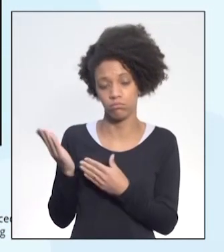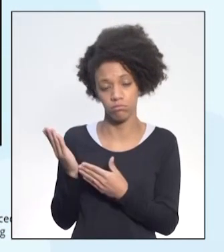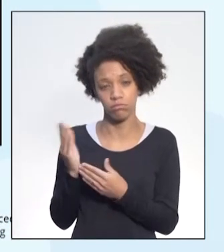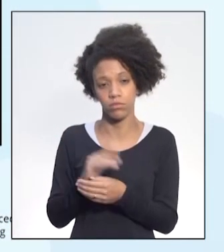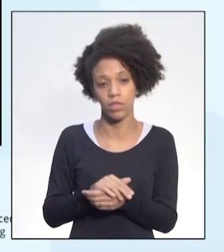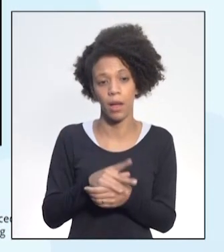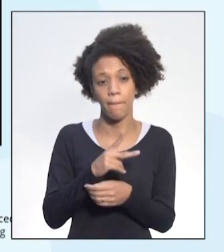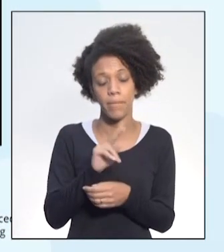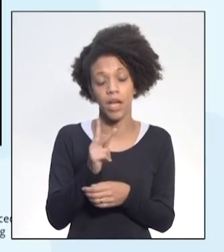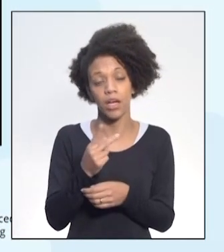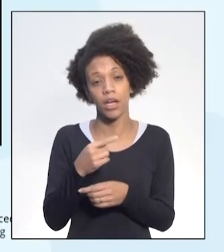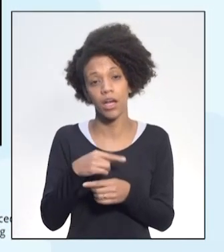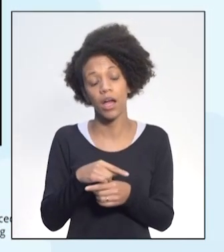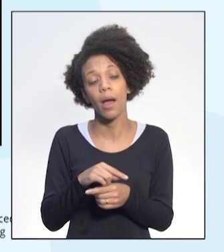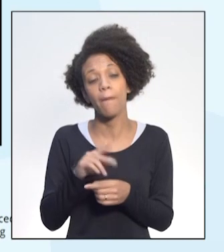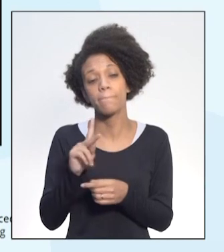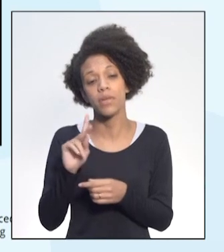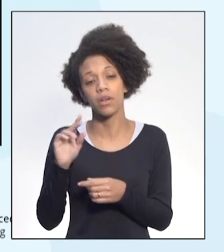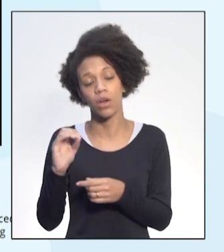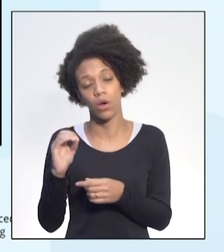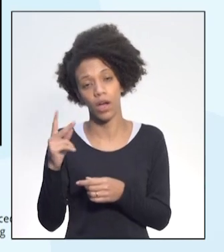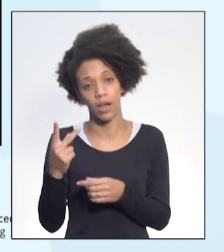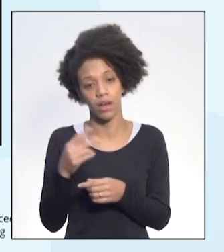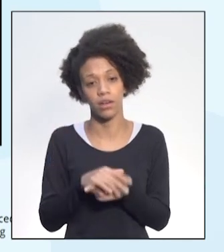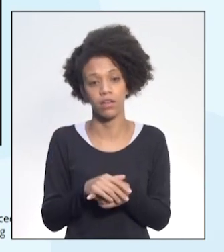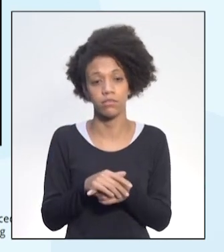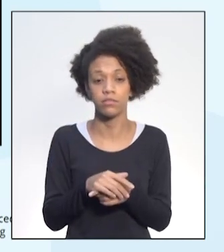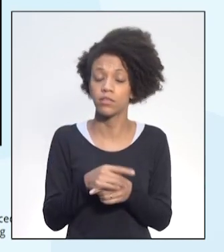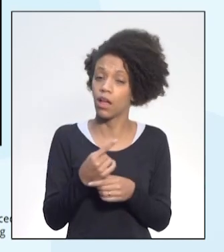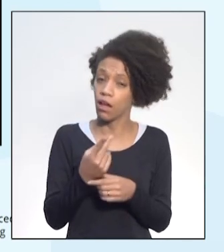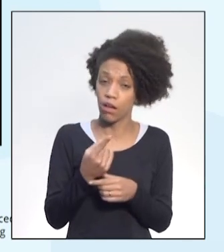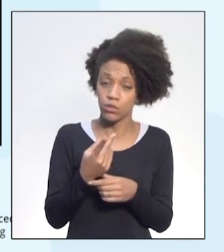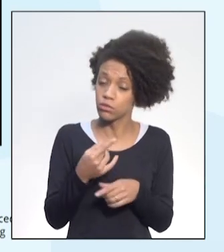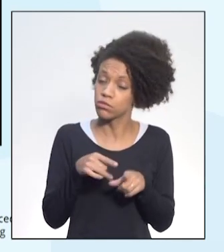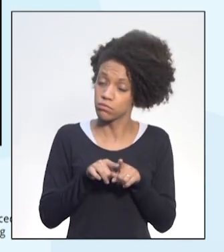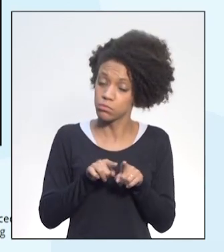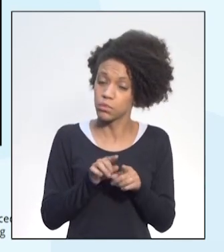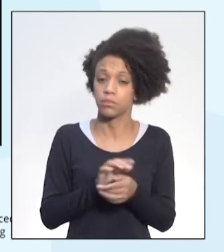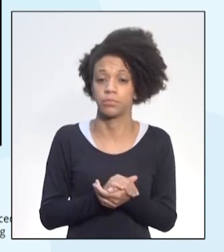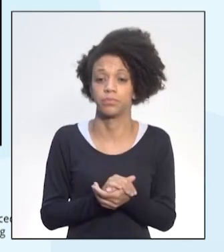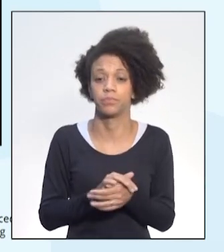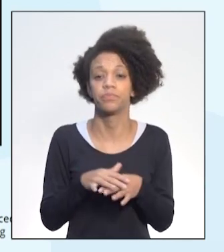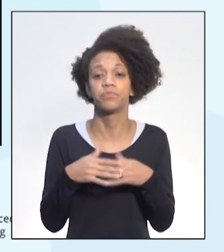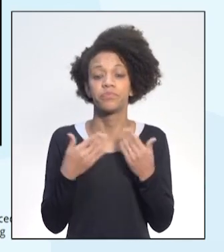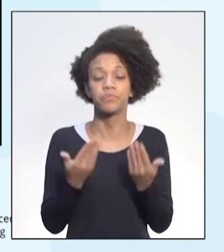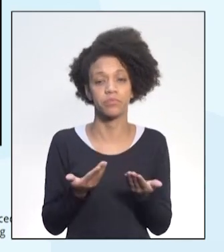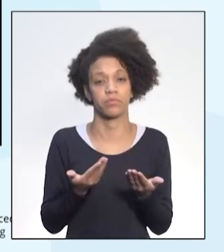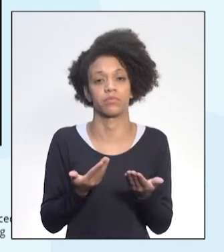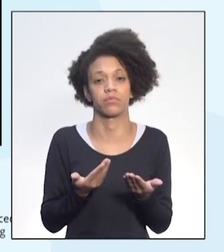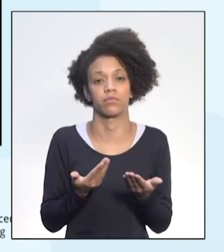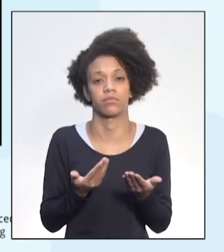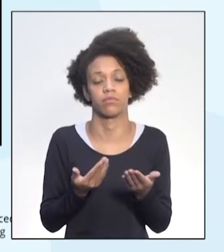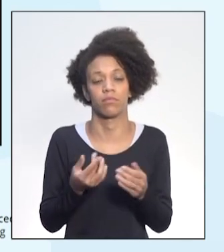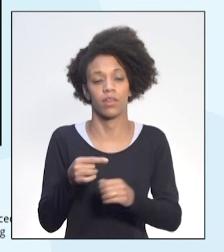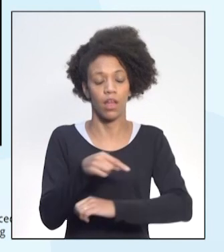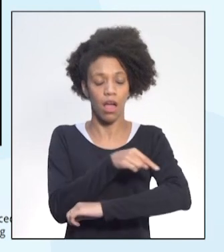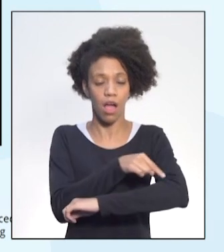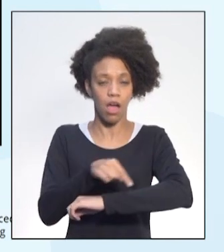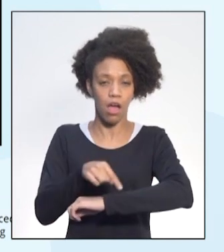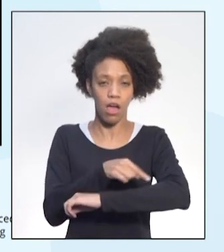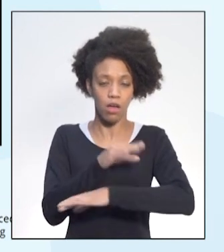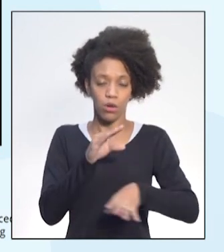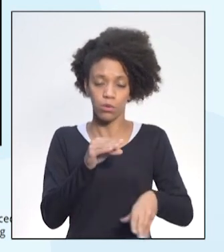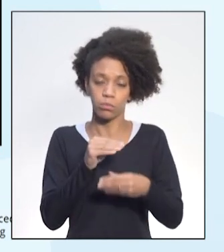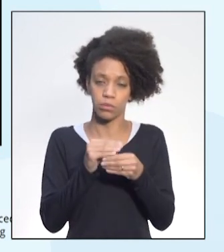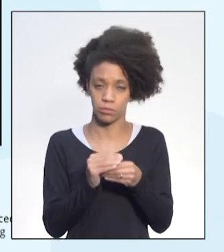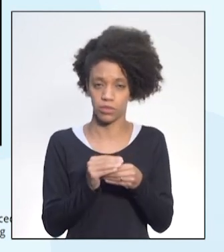pH, somando 7 mais 7, eu vou ter 14. Então, aqui eu tenho a regra complementar deles,